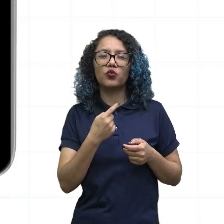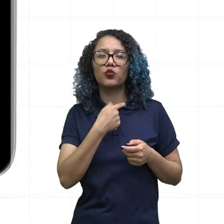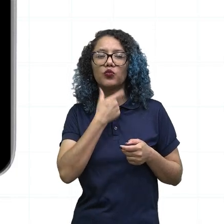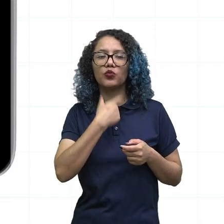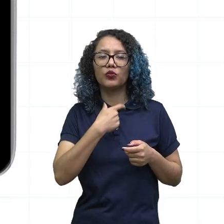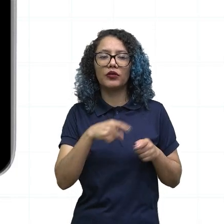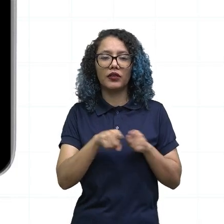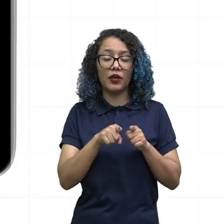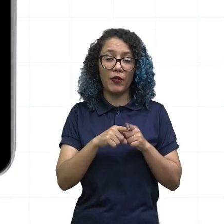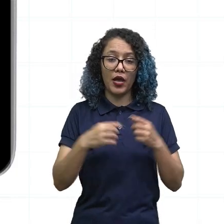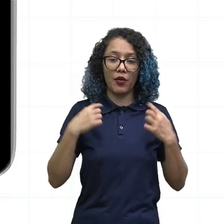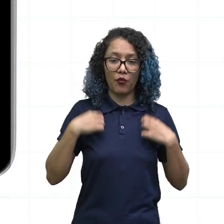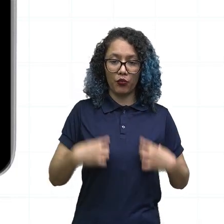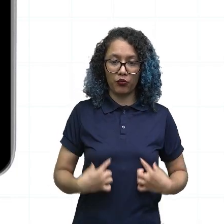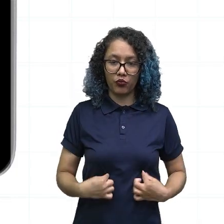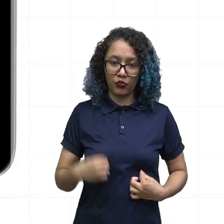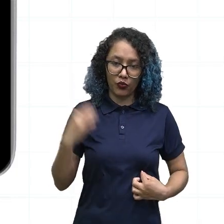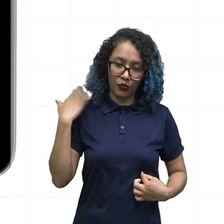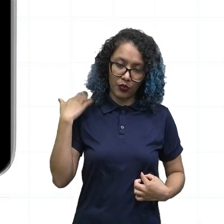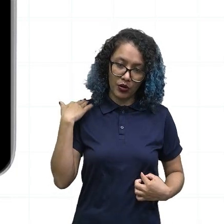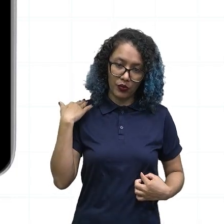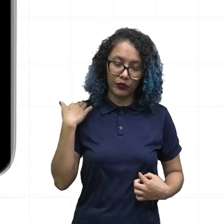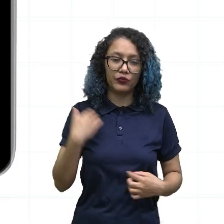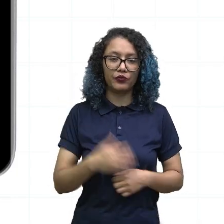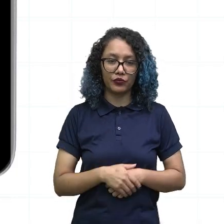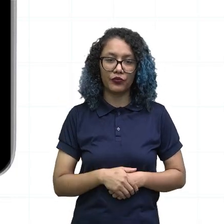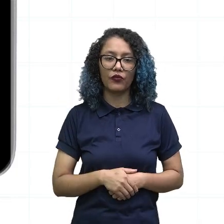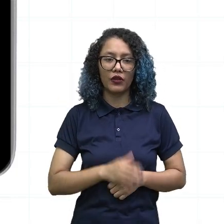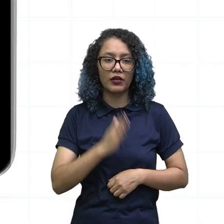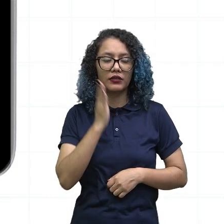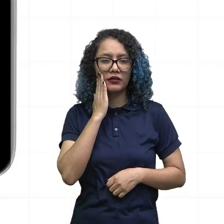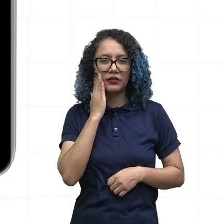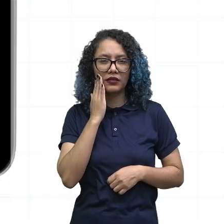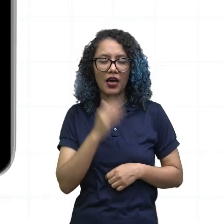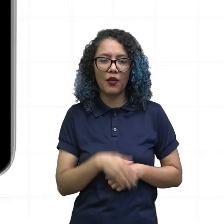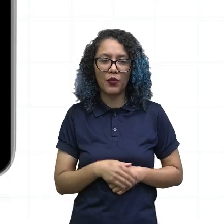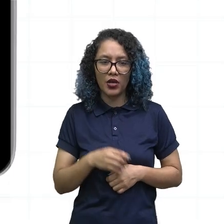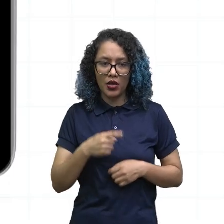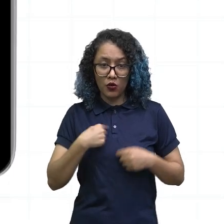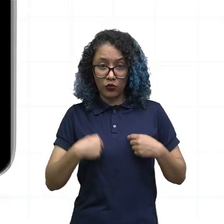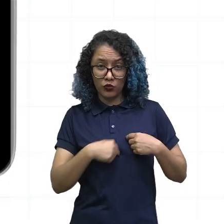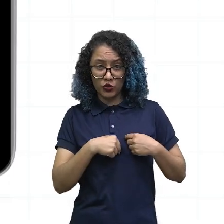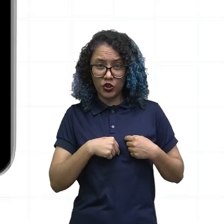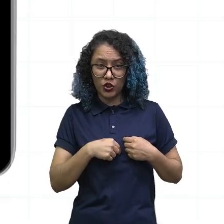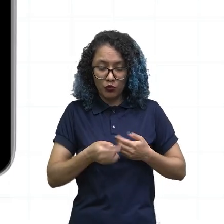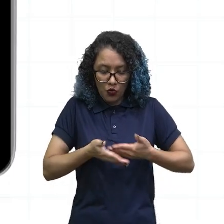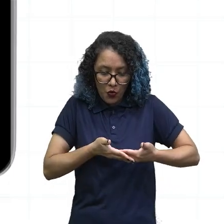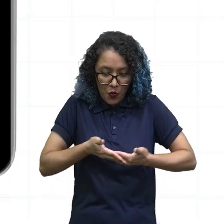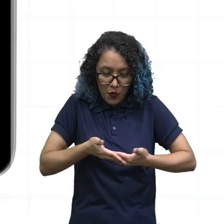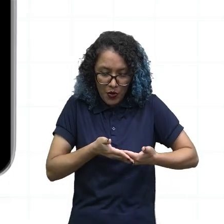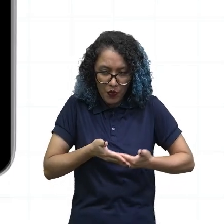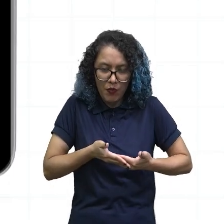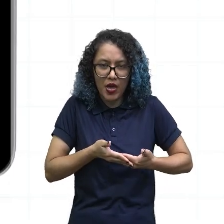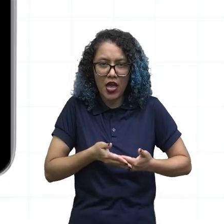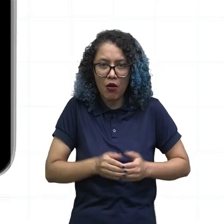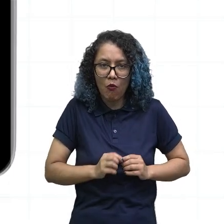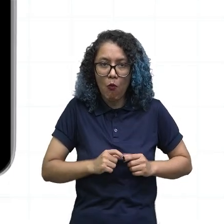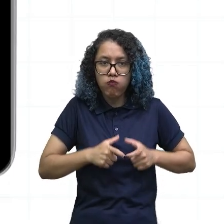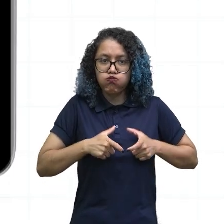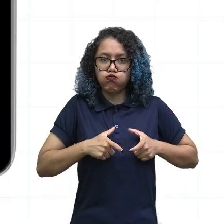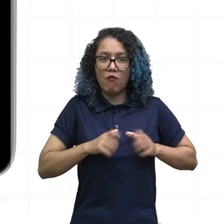dos pulmões também. A gente sabe que o timo lá no recém-nascido ele é bem mais desenvolvido, na fase adulta ele é um pouco